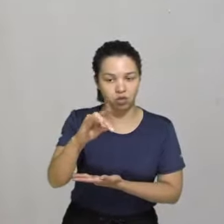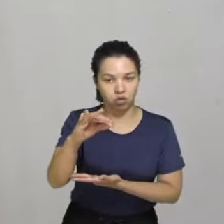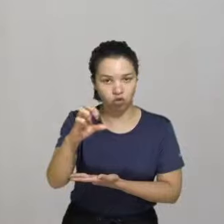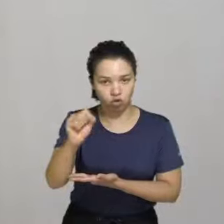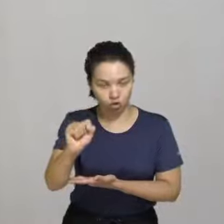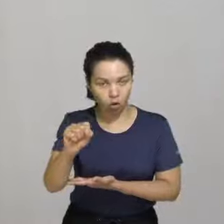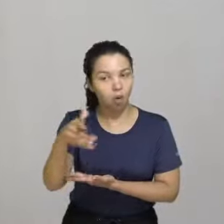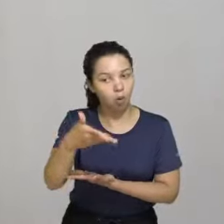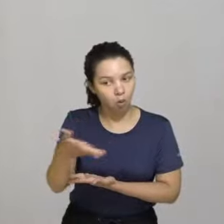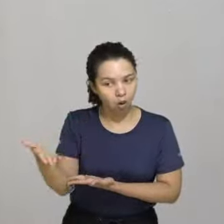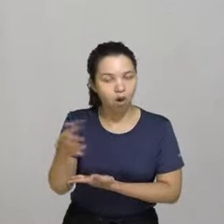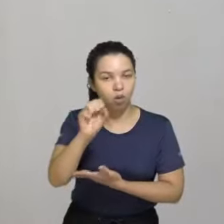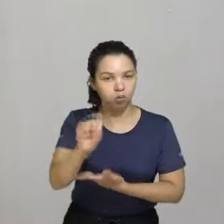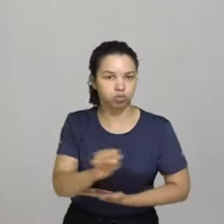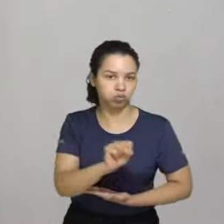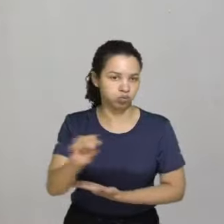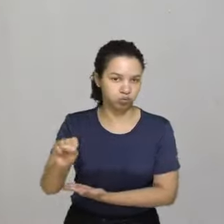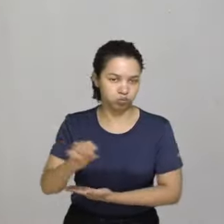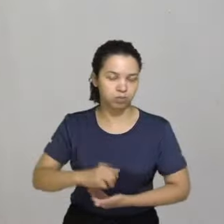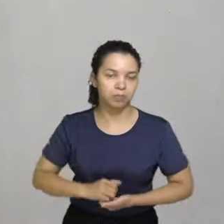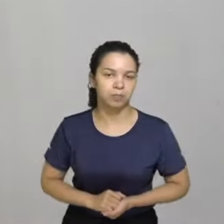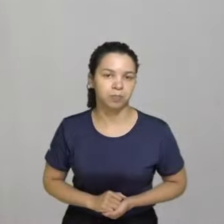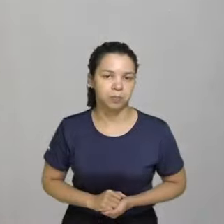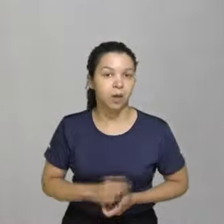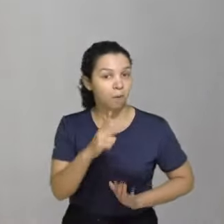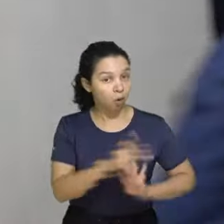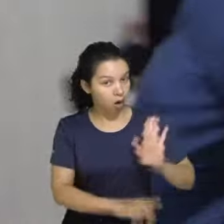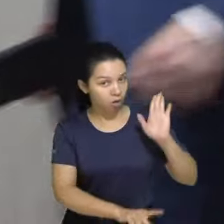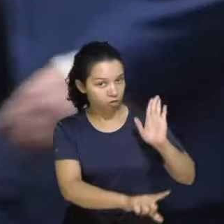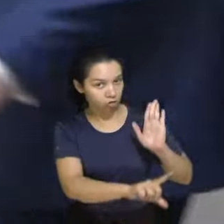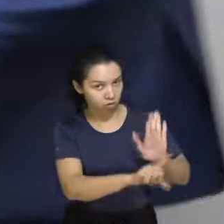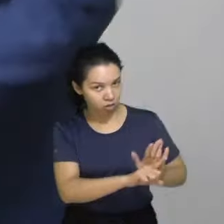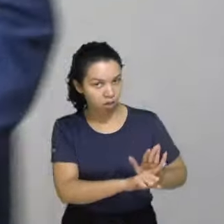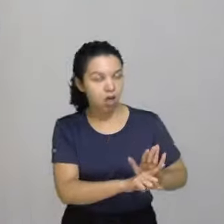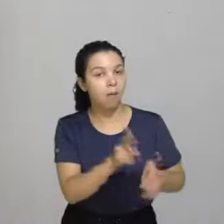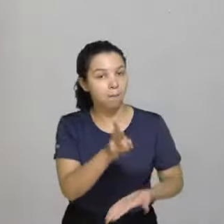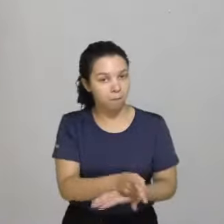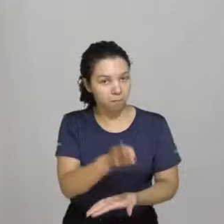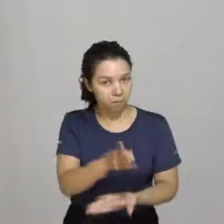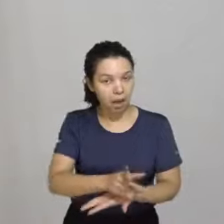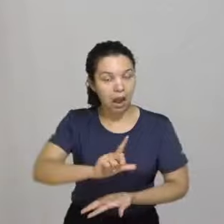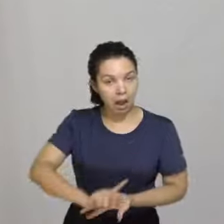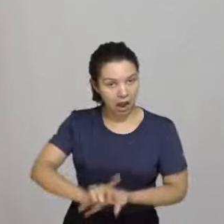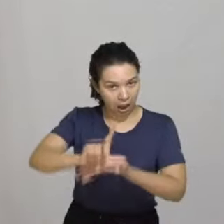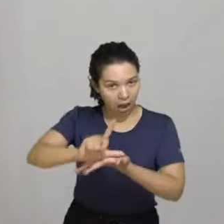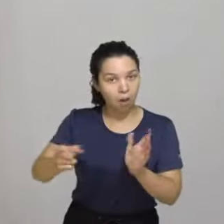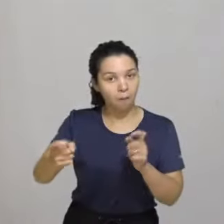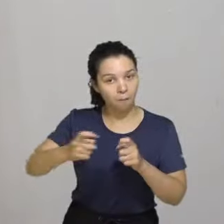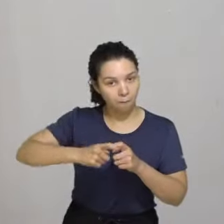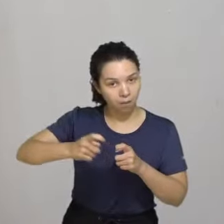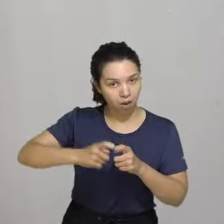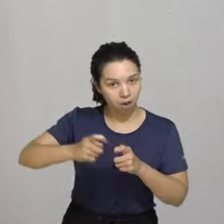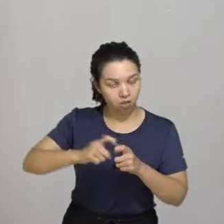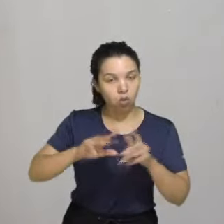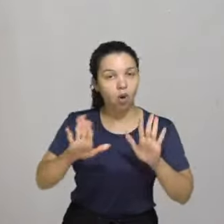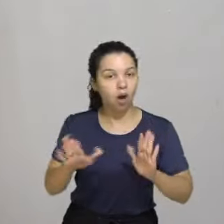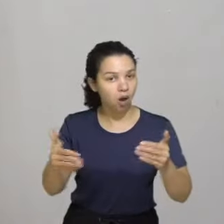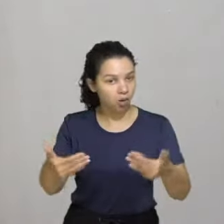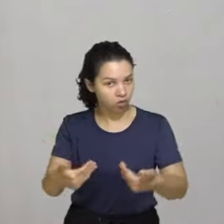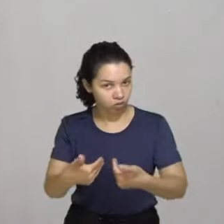de lei que torna permanente o laudo médico pericial que atesta o transtorno espectro autista